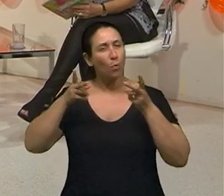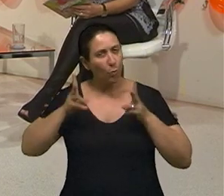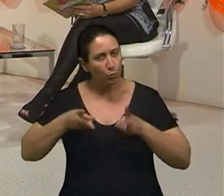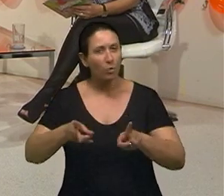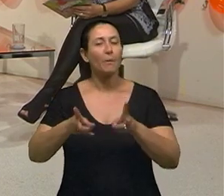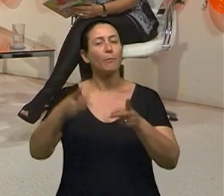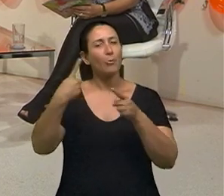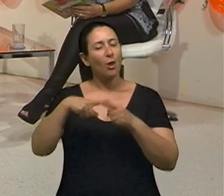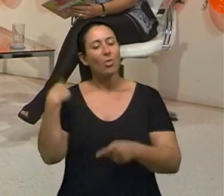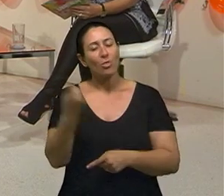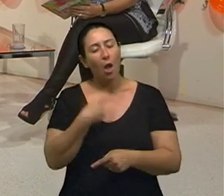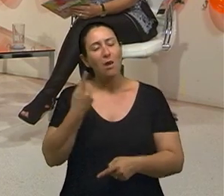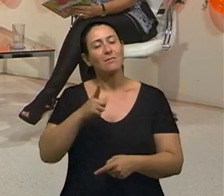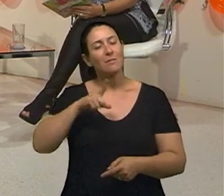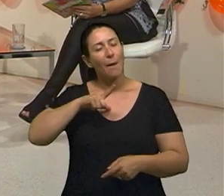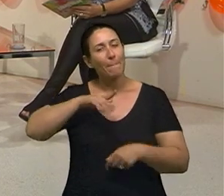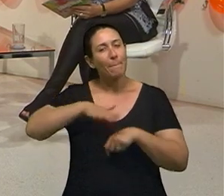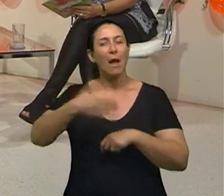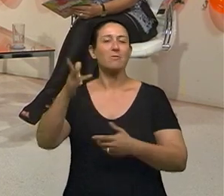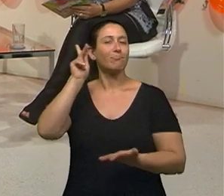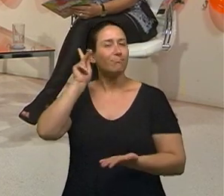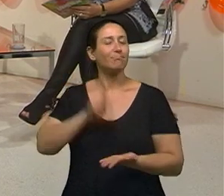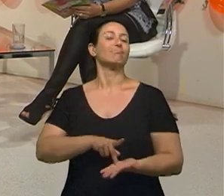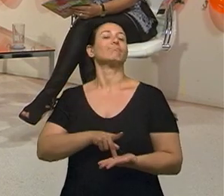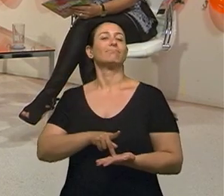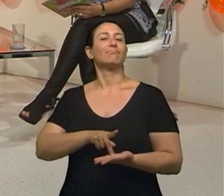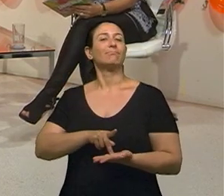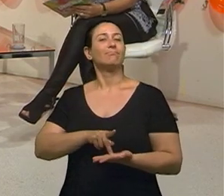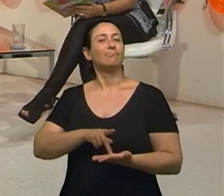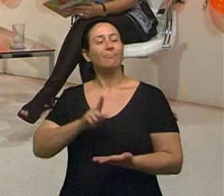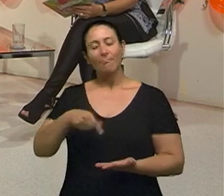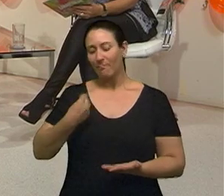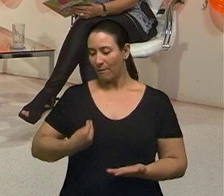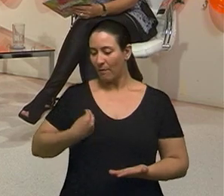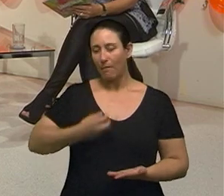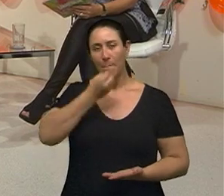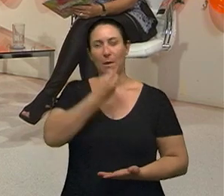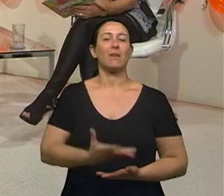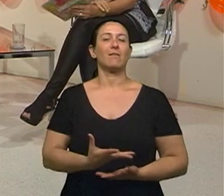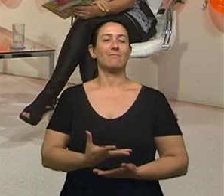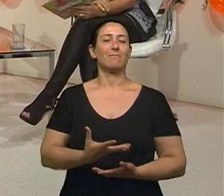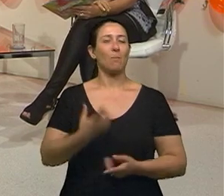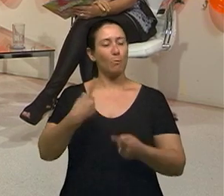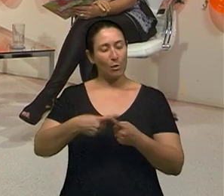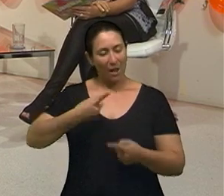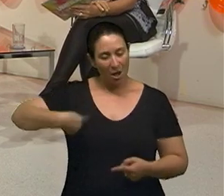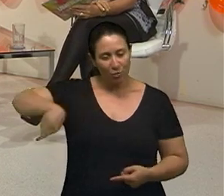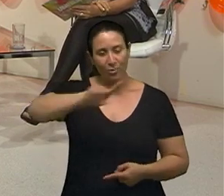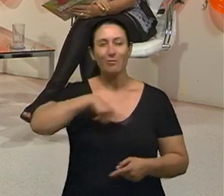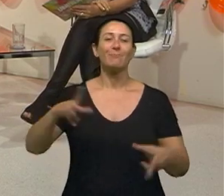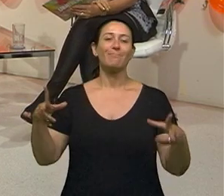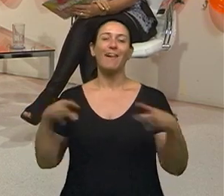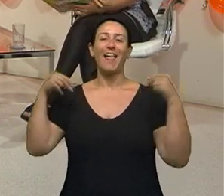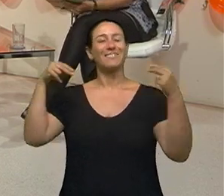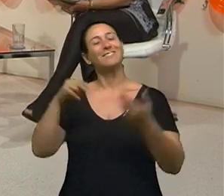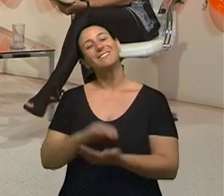continuar porque assim é que a gente tem realmente este viva bem porque a gente